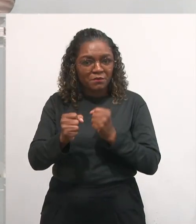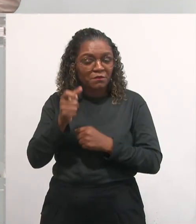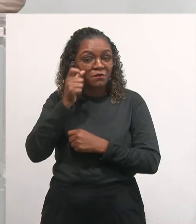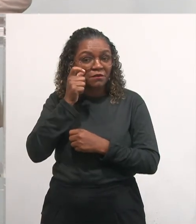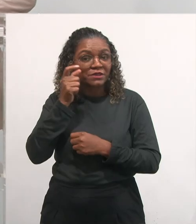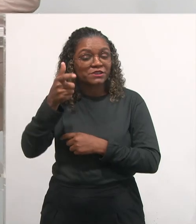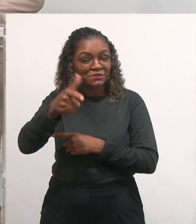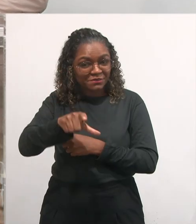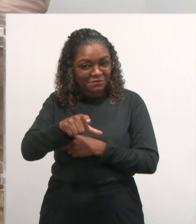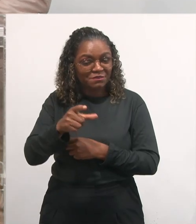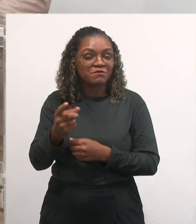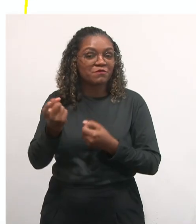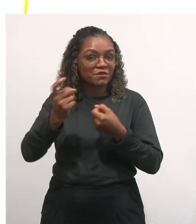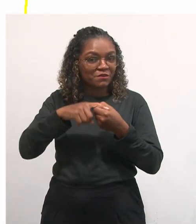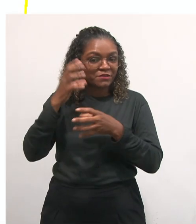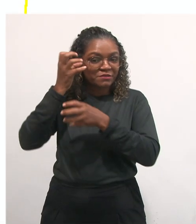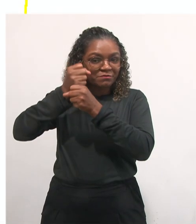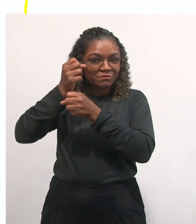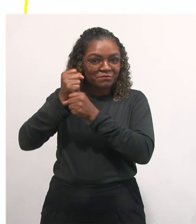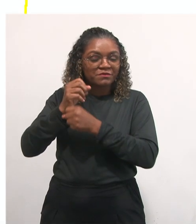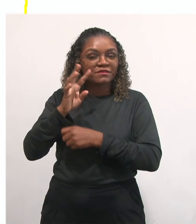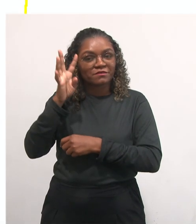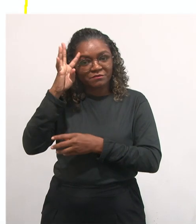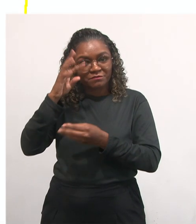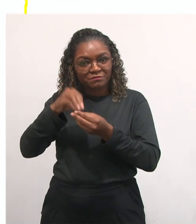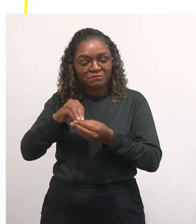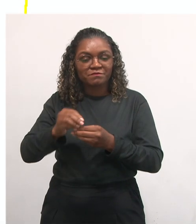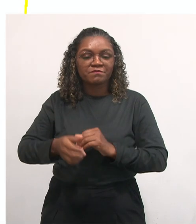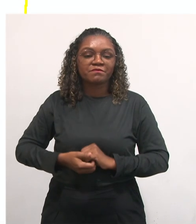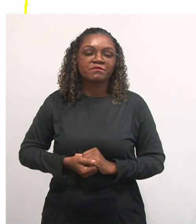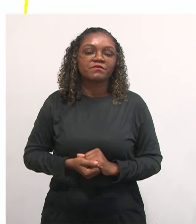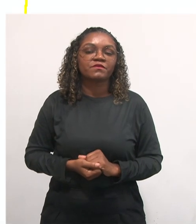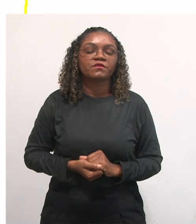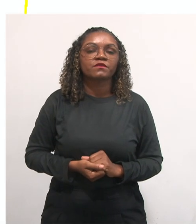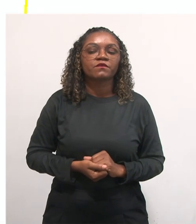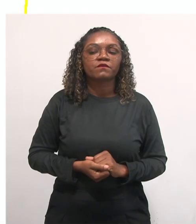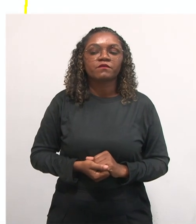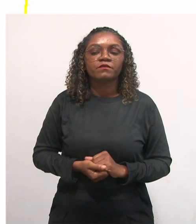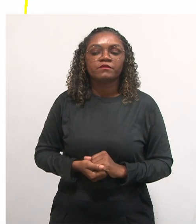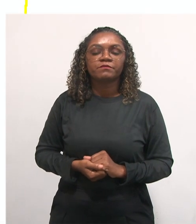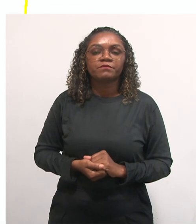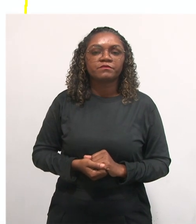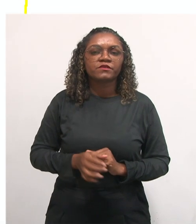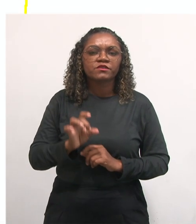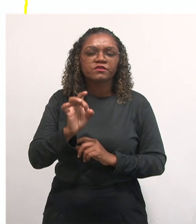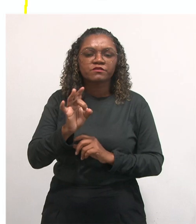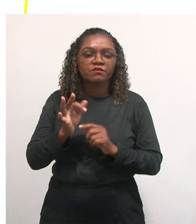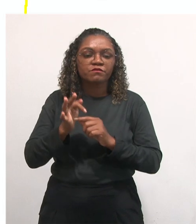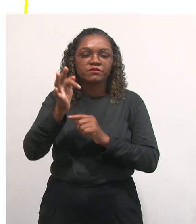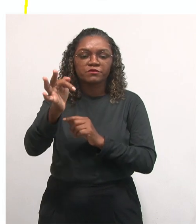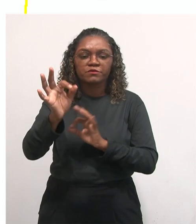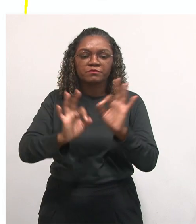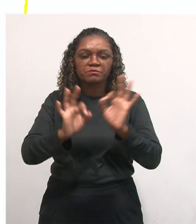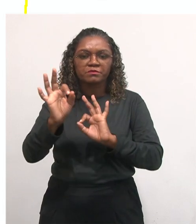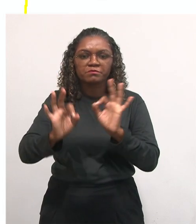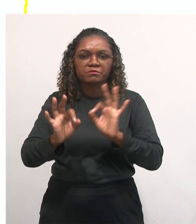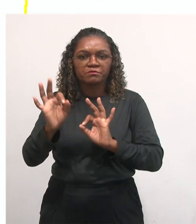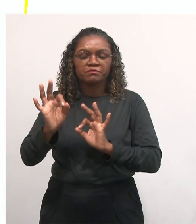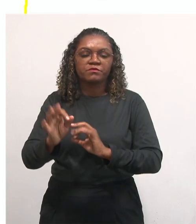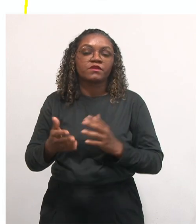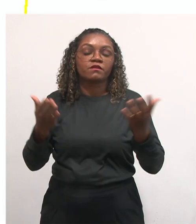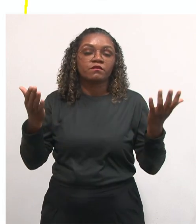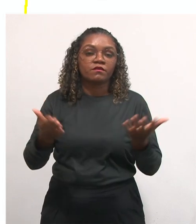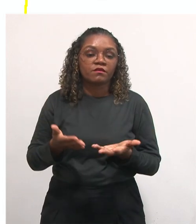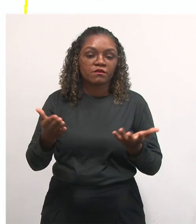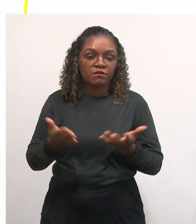dê uma revisada lá. Aqui é uma continuação daquela estatística inferencial, tá bom? Ela faz essas projeções futuras. Então a gente determinou